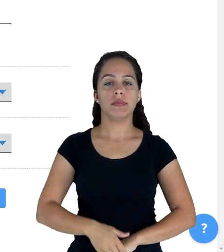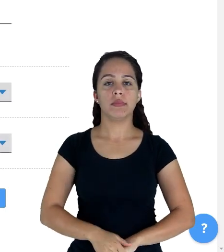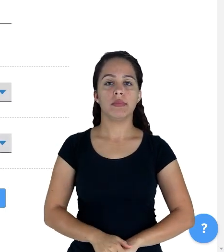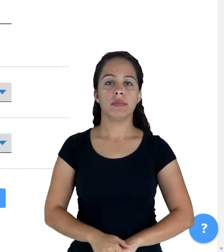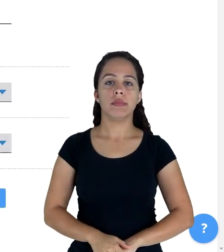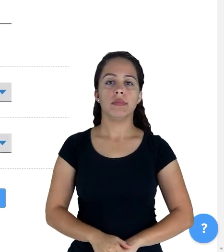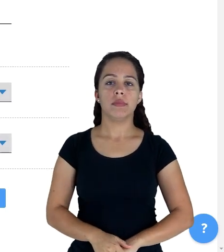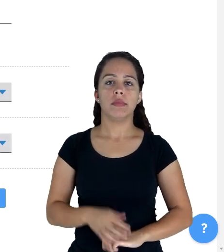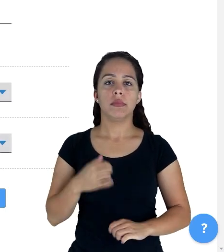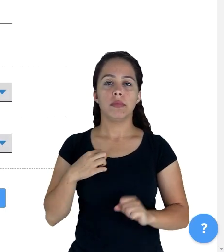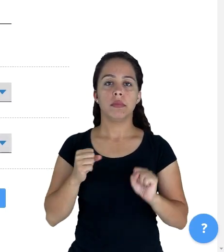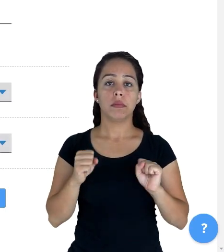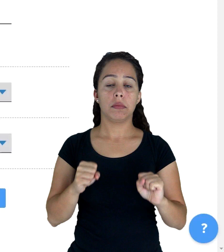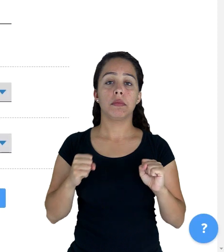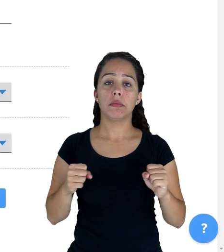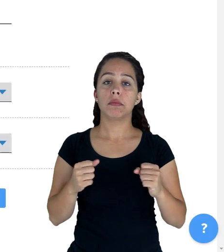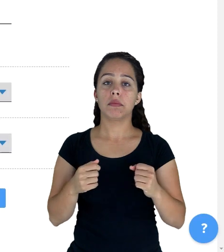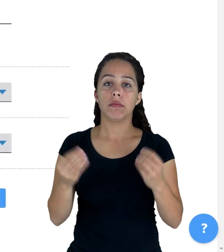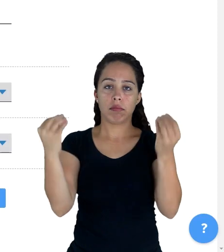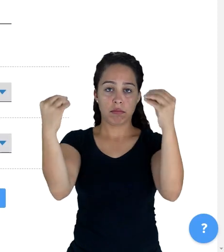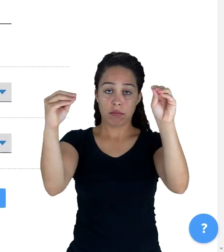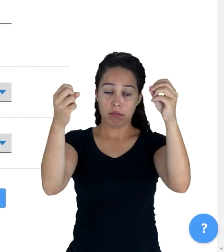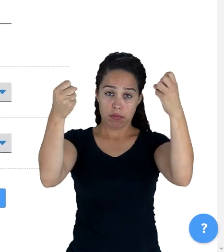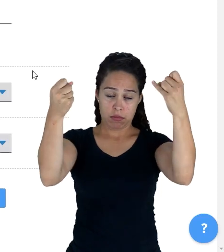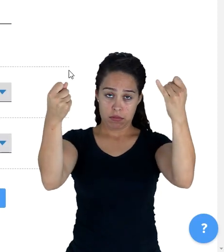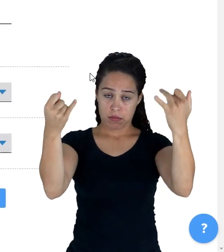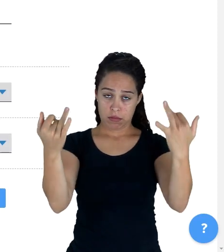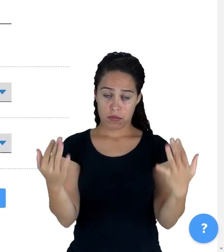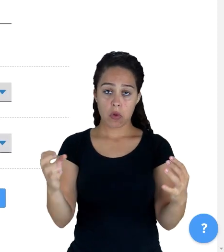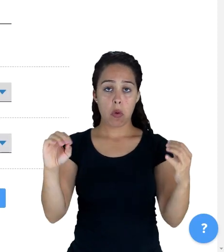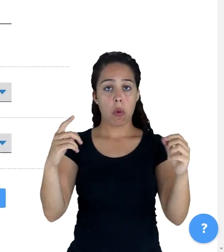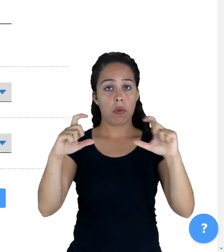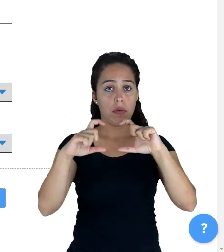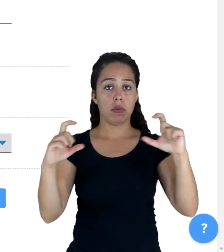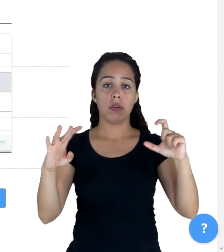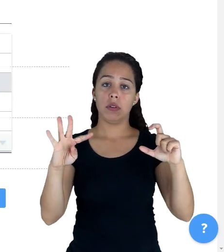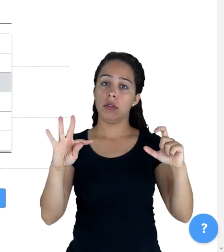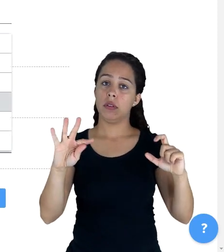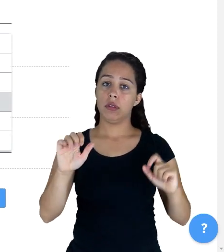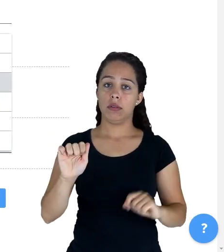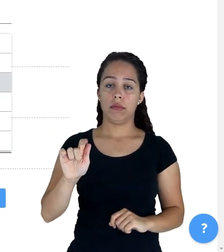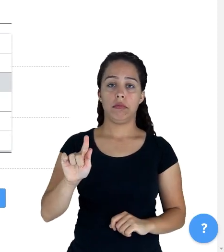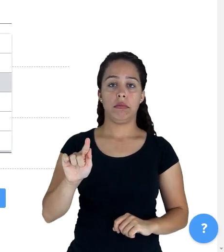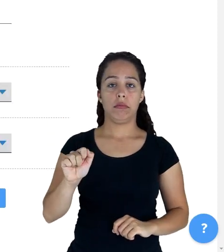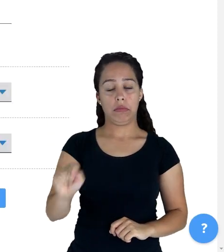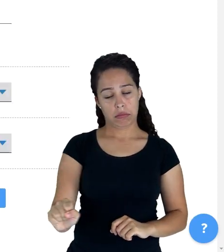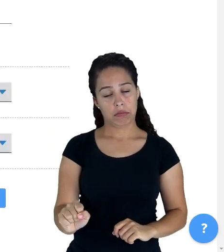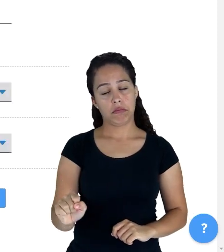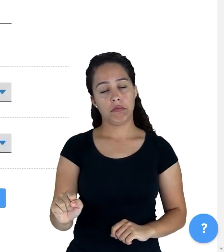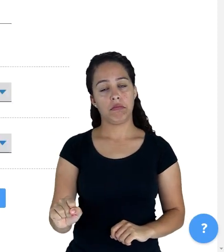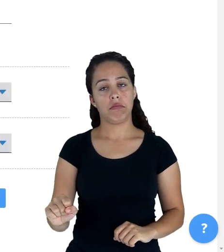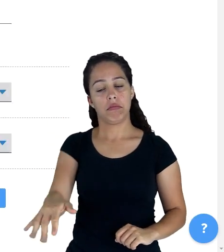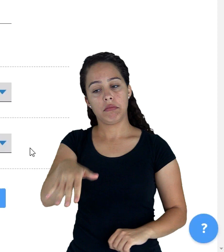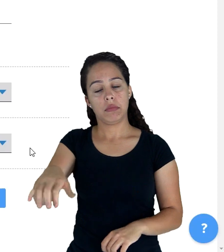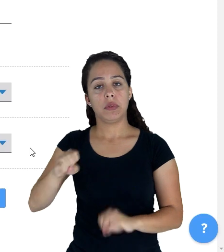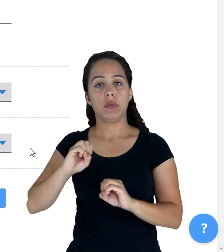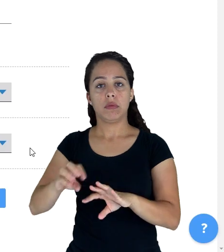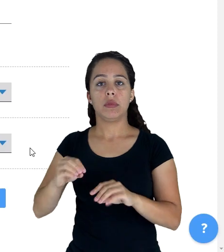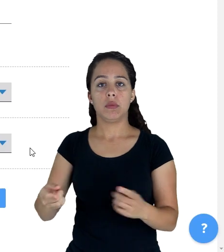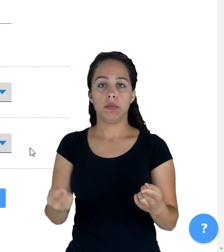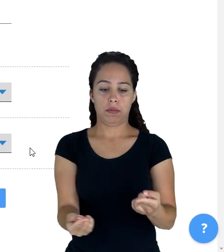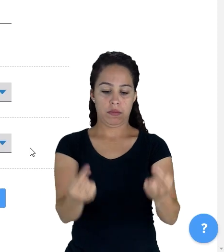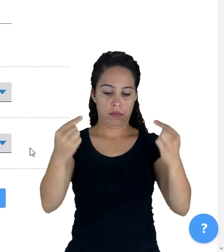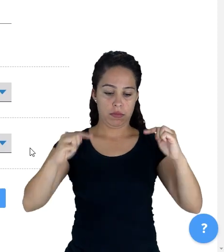possa adicionar uma descrição um tag selecionar a categoria educação e